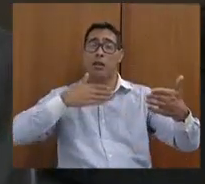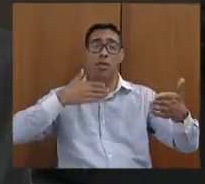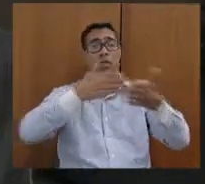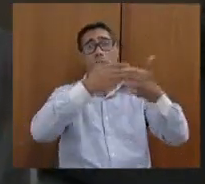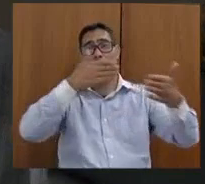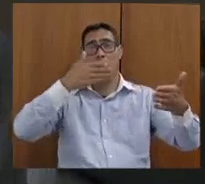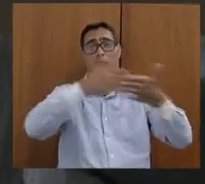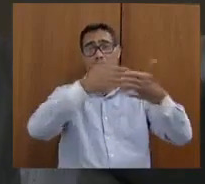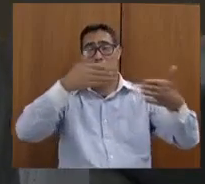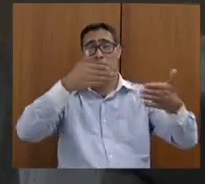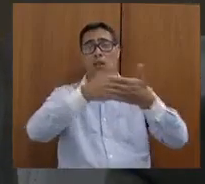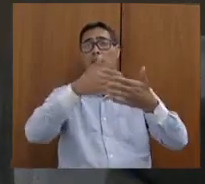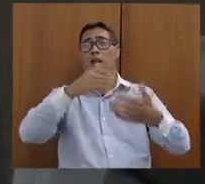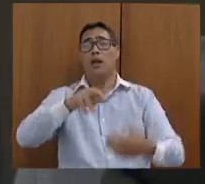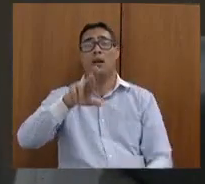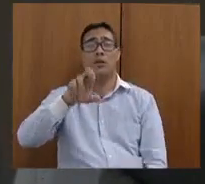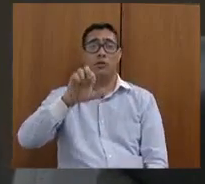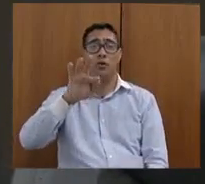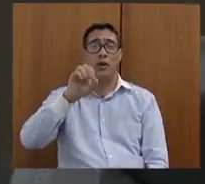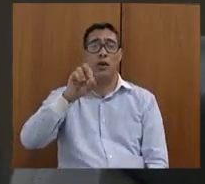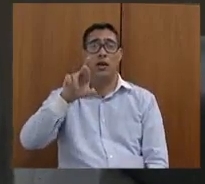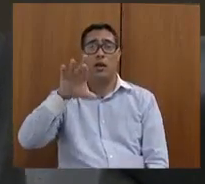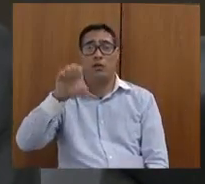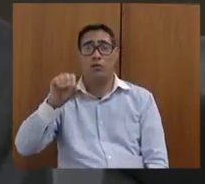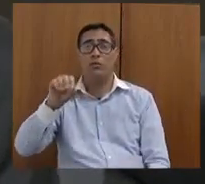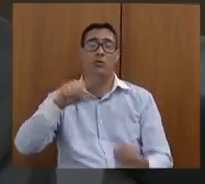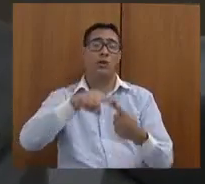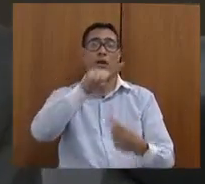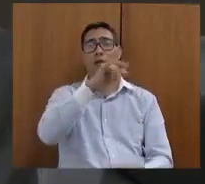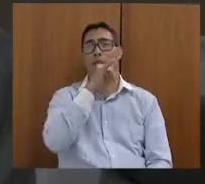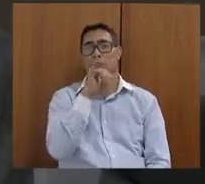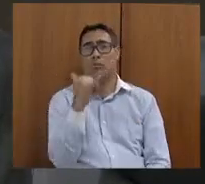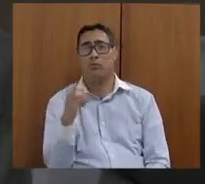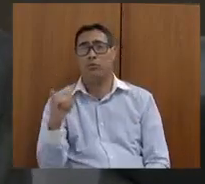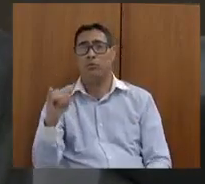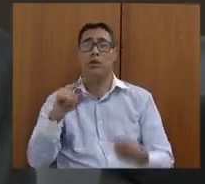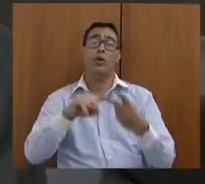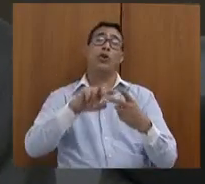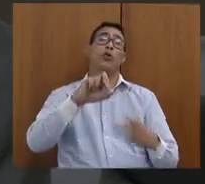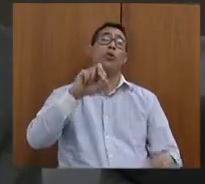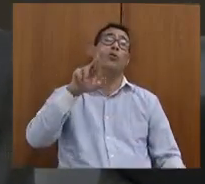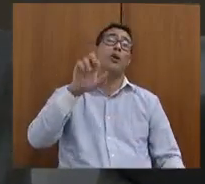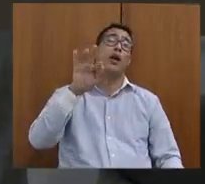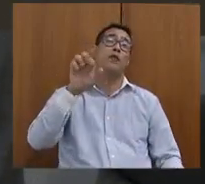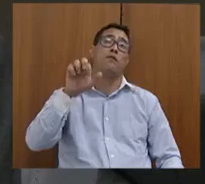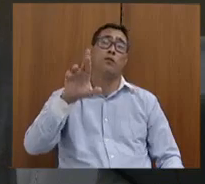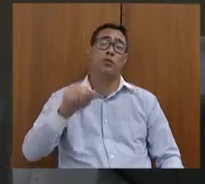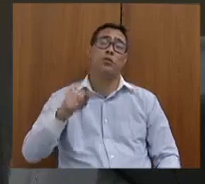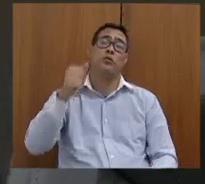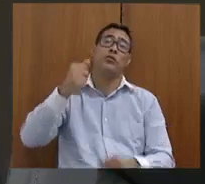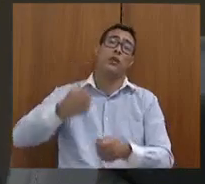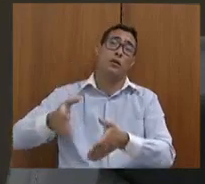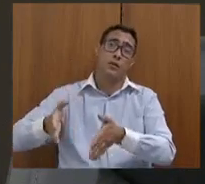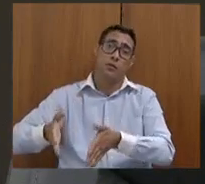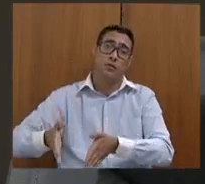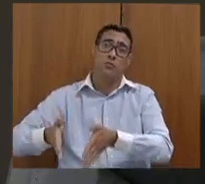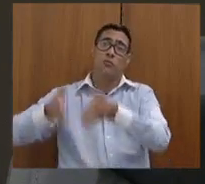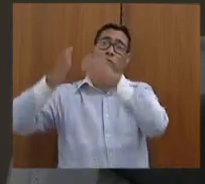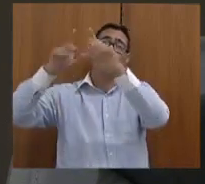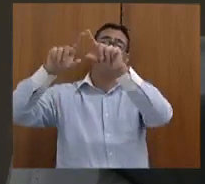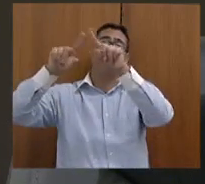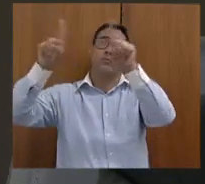no reforço da rede elétrica e até no reforço do padrão é